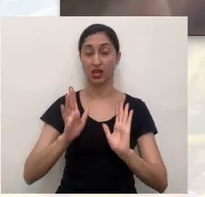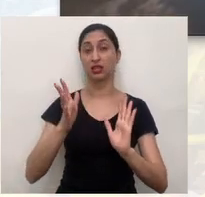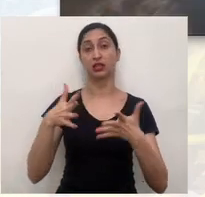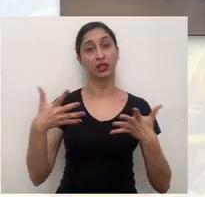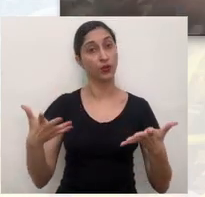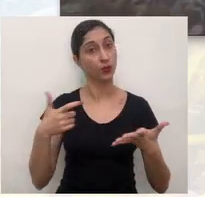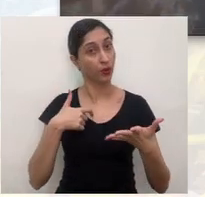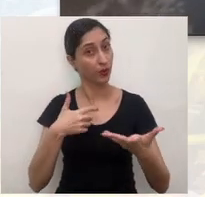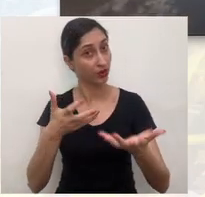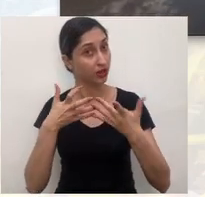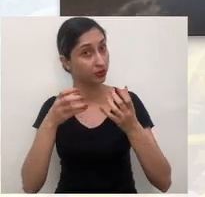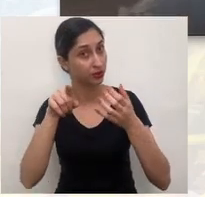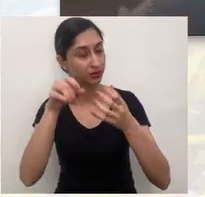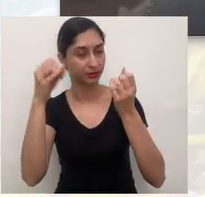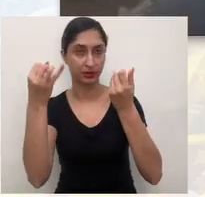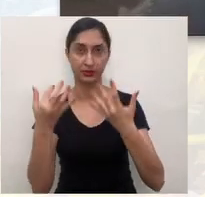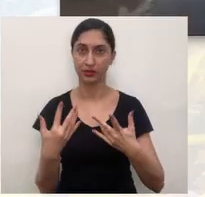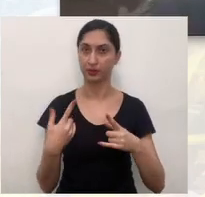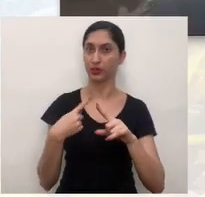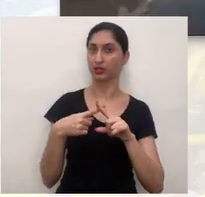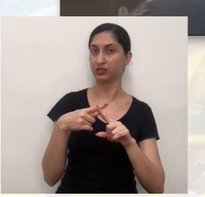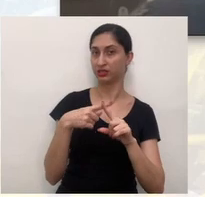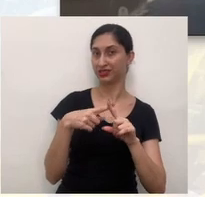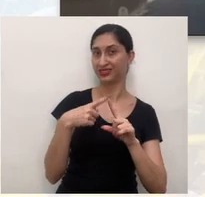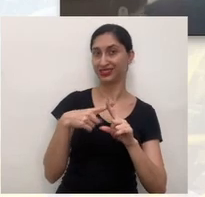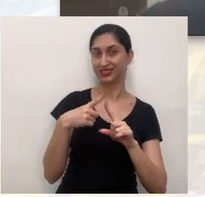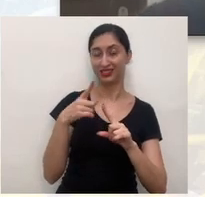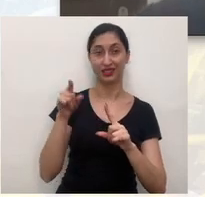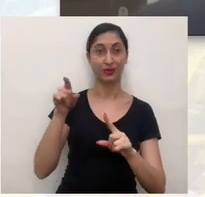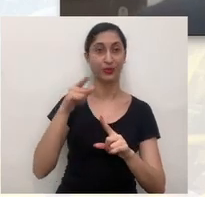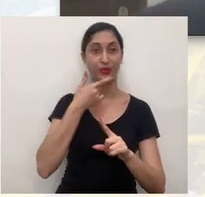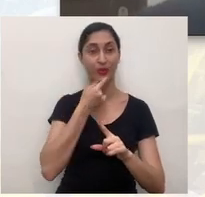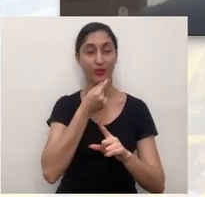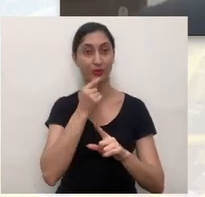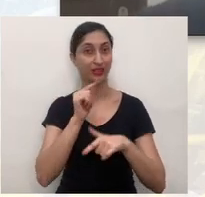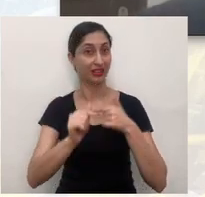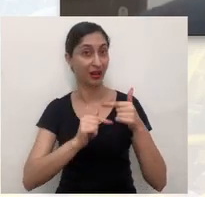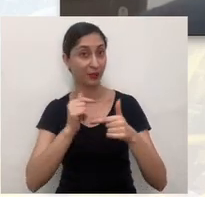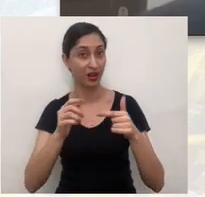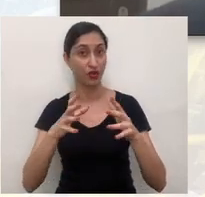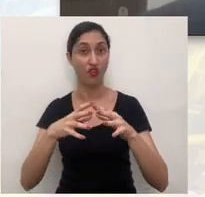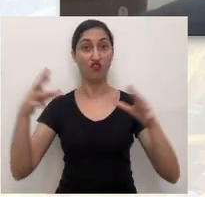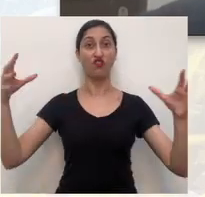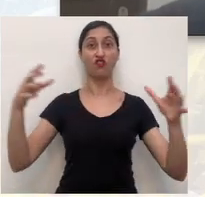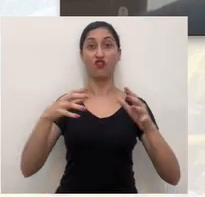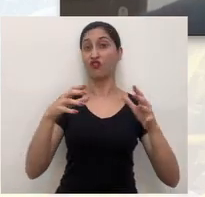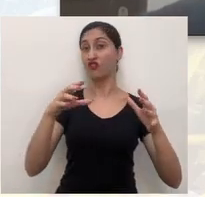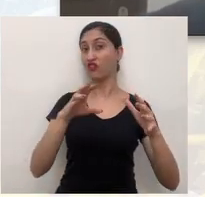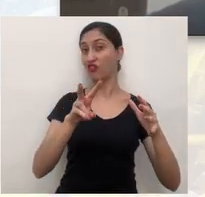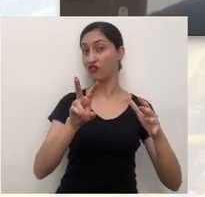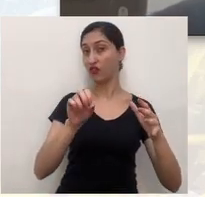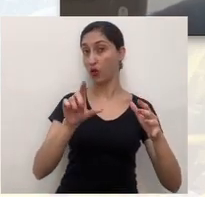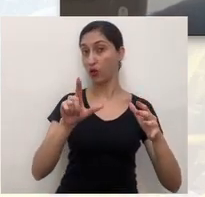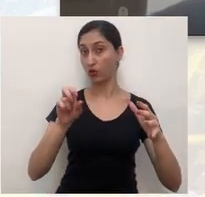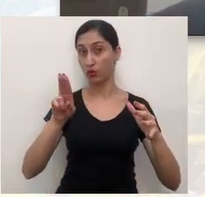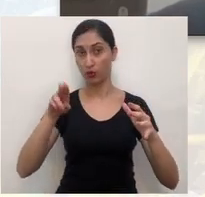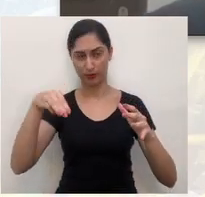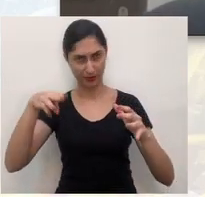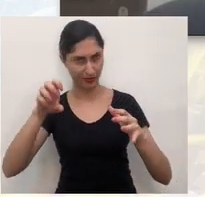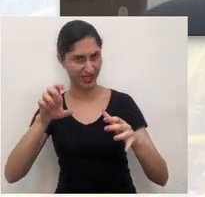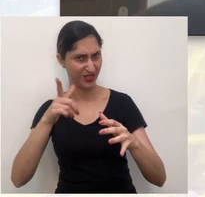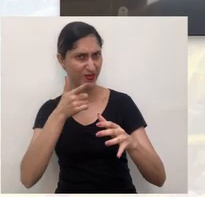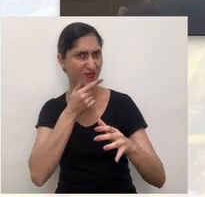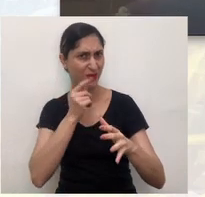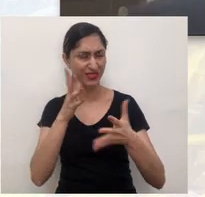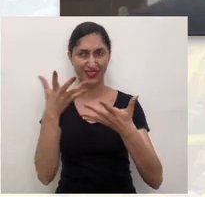relação toda de volumetria mesmo que você apontou que ele construía, é verdade que ele tinha essa resistência a associar o trabalho